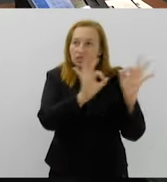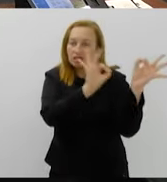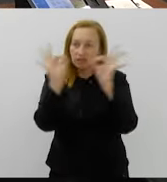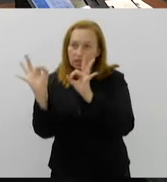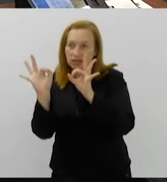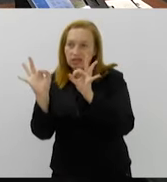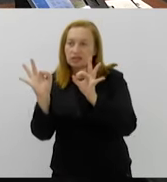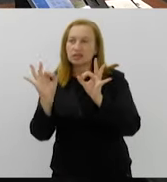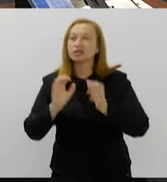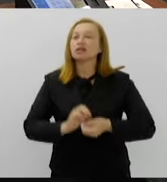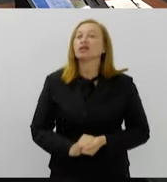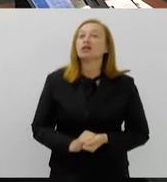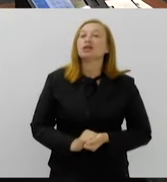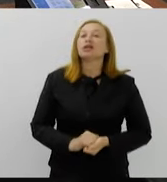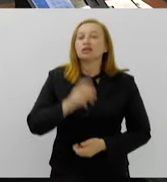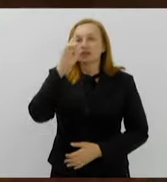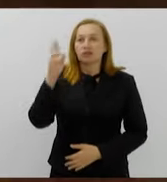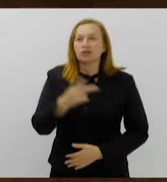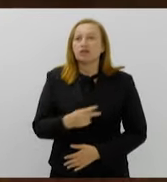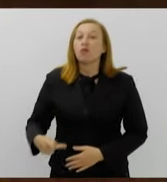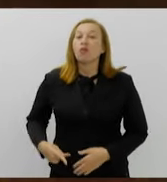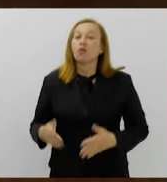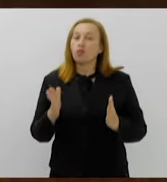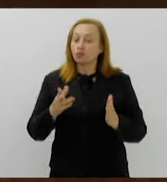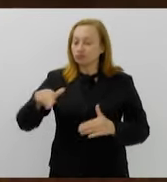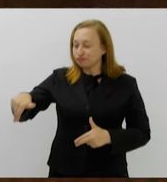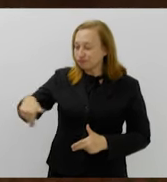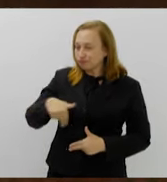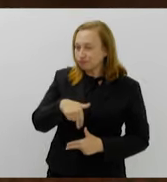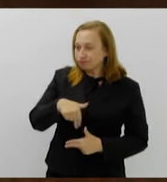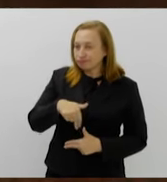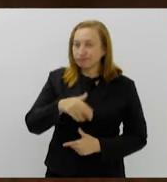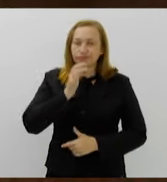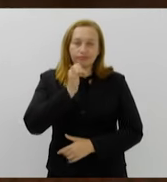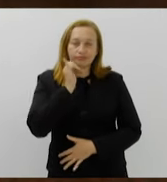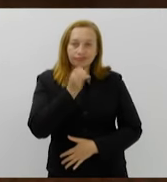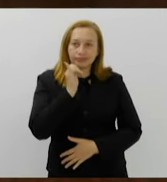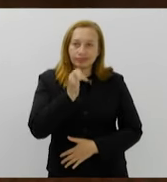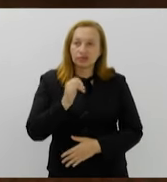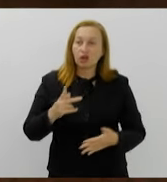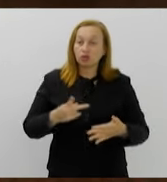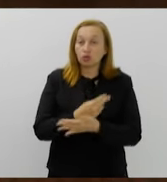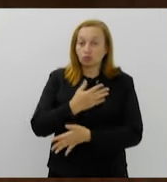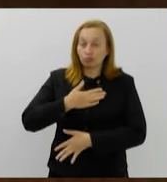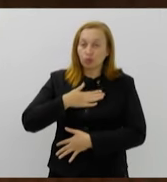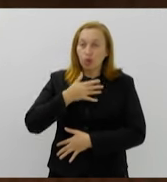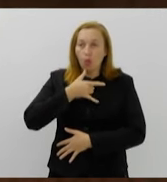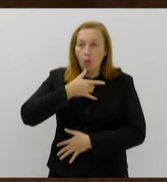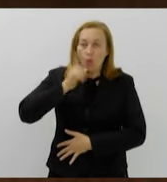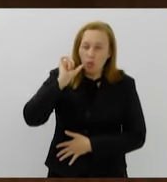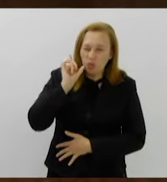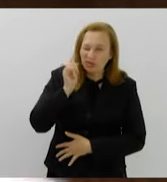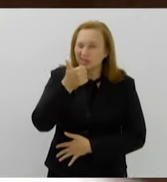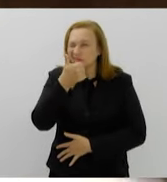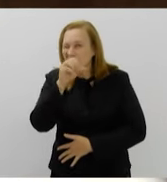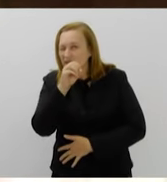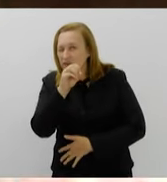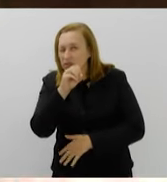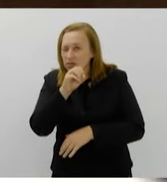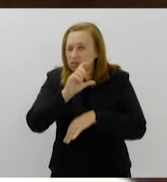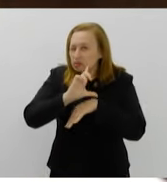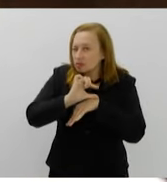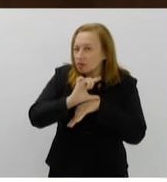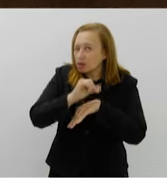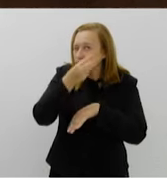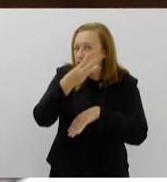assiste Presidente hoje eu venho relatar um fato que aconteceu comigo ontem por volta de 10 hor e